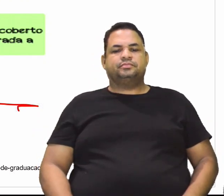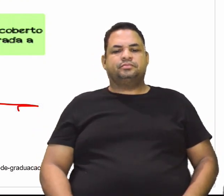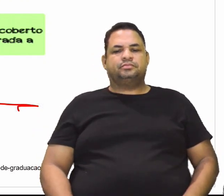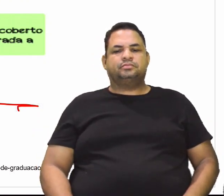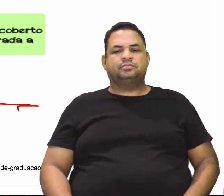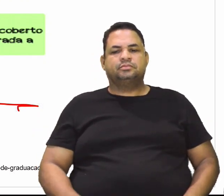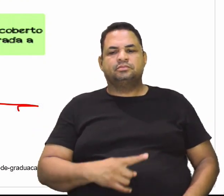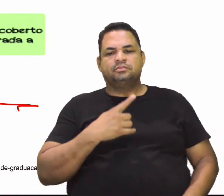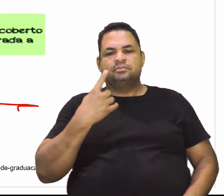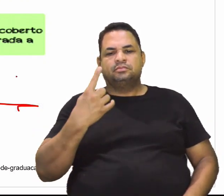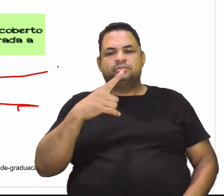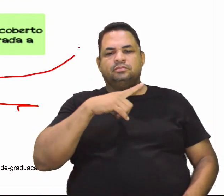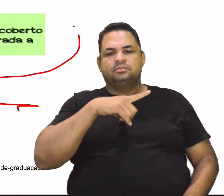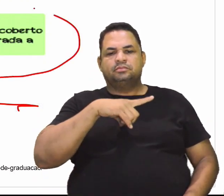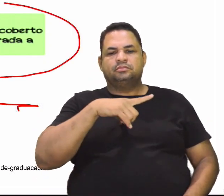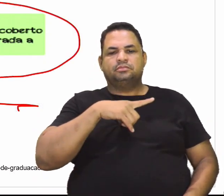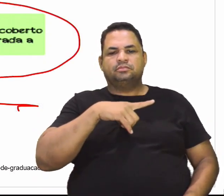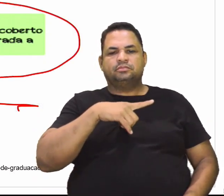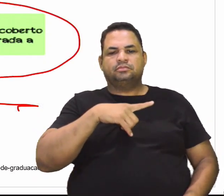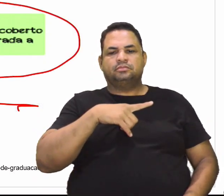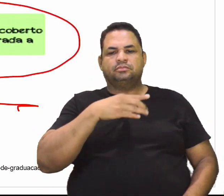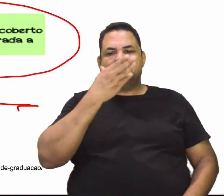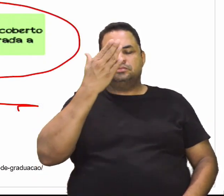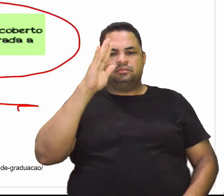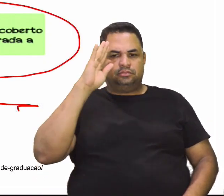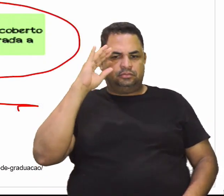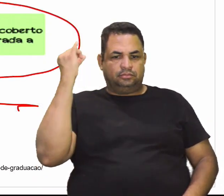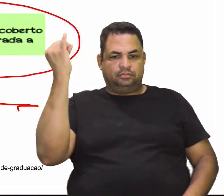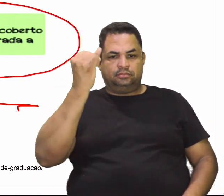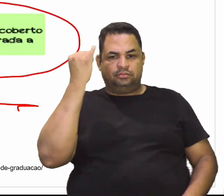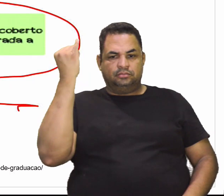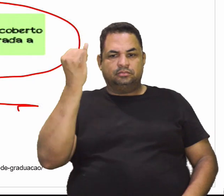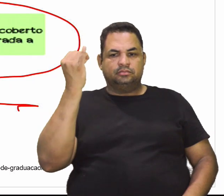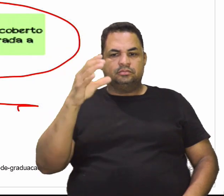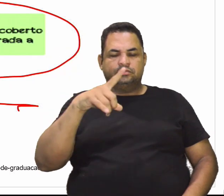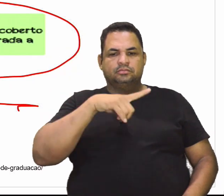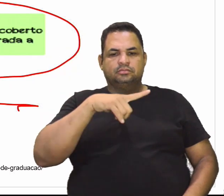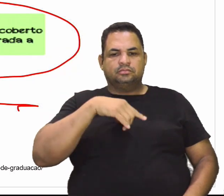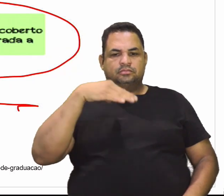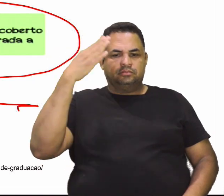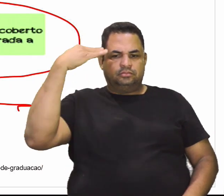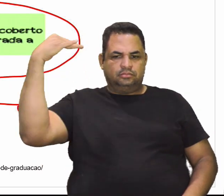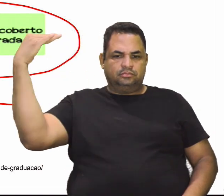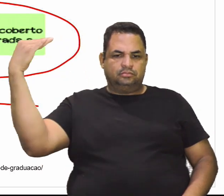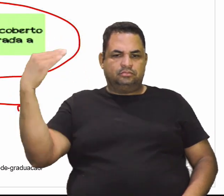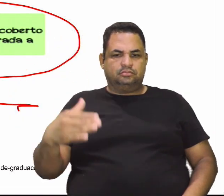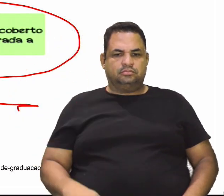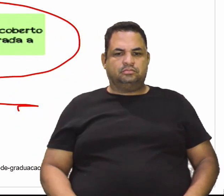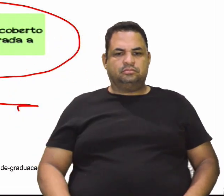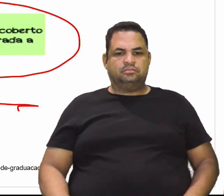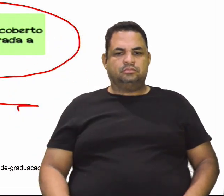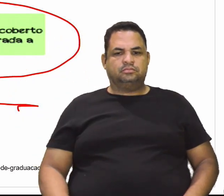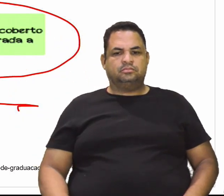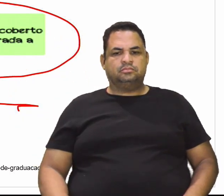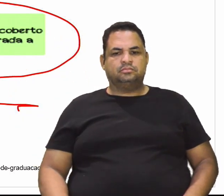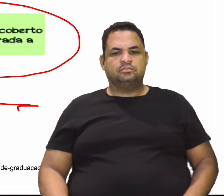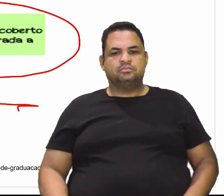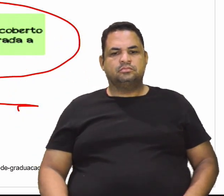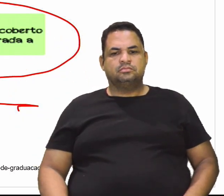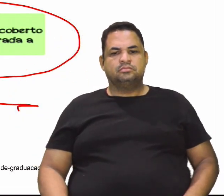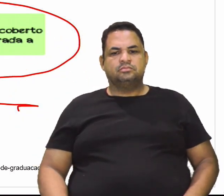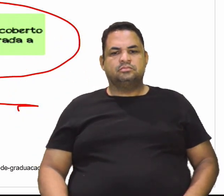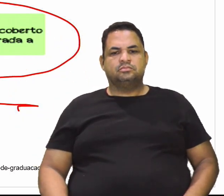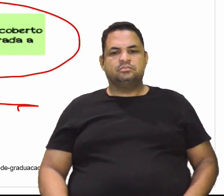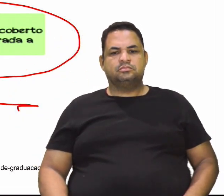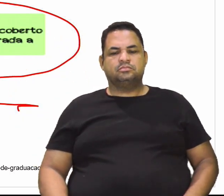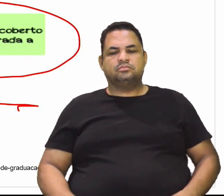aqui o mais importante, inclusive esse dia teve uma homenagem a Nied Guidon, lá em Lapa Vermelha, em Minas